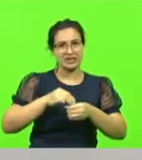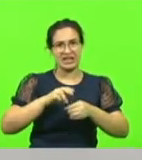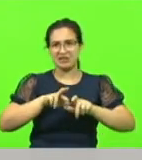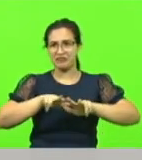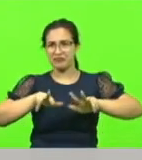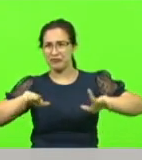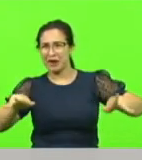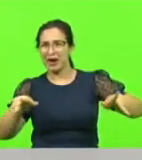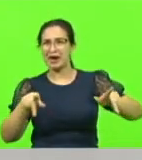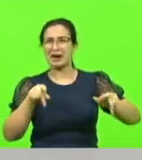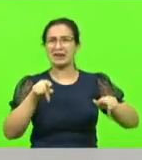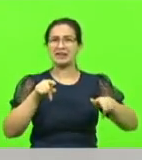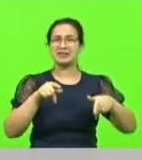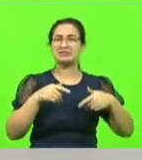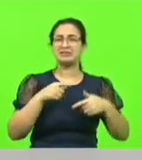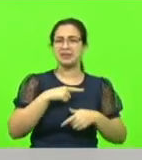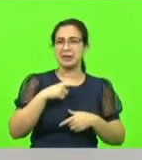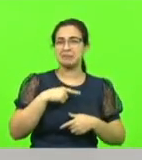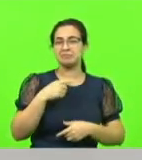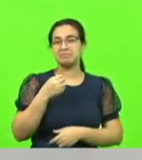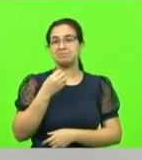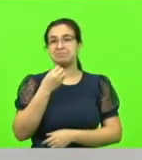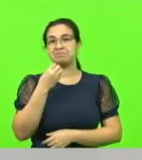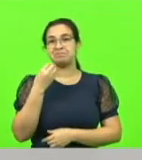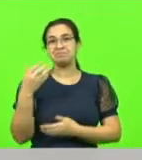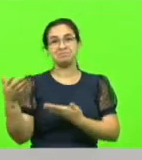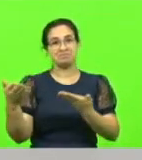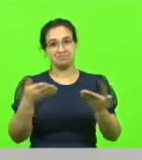tal. Bem-vindo à nossa capital do Oeste.